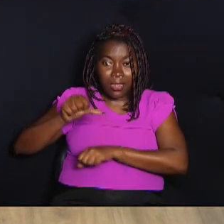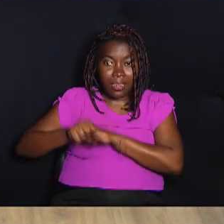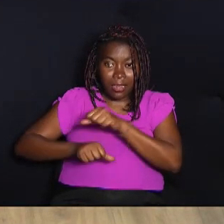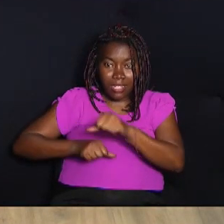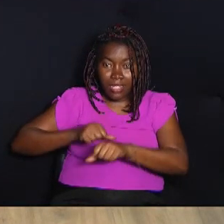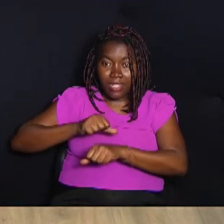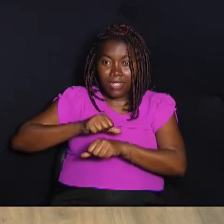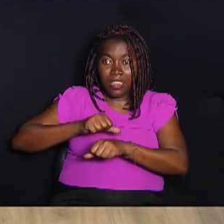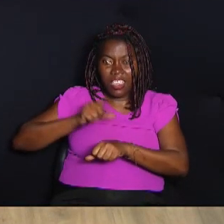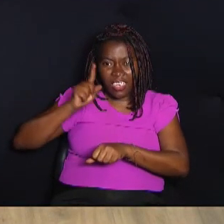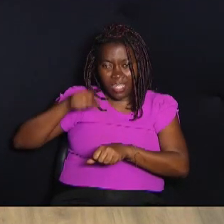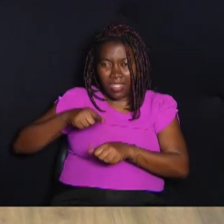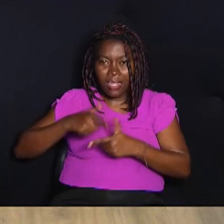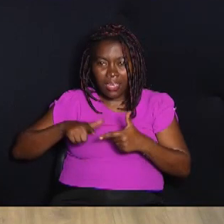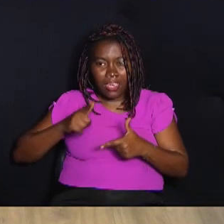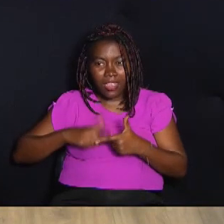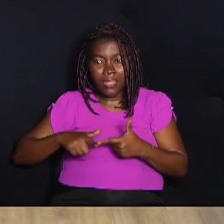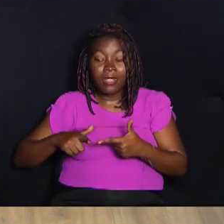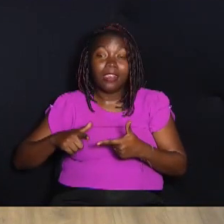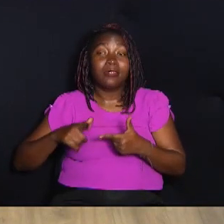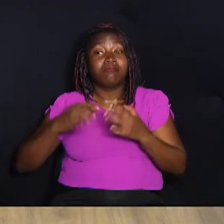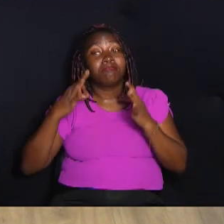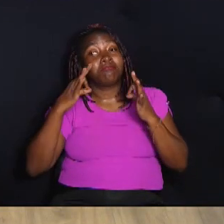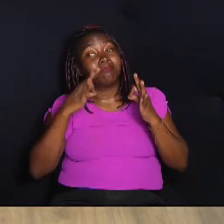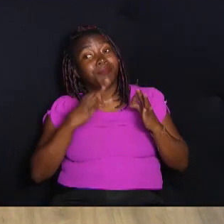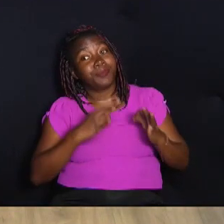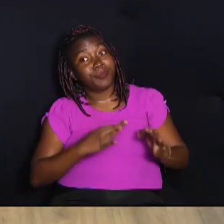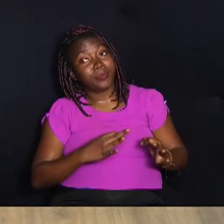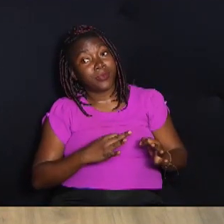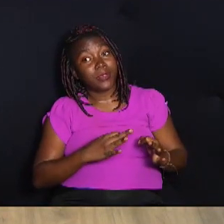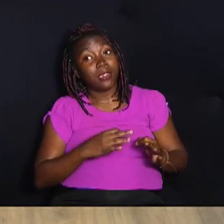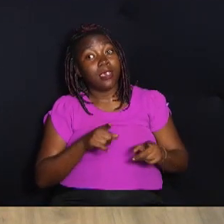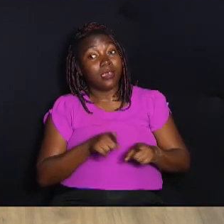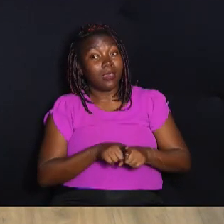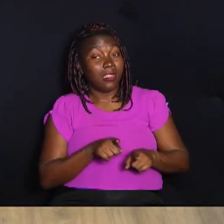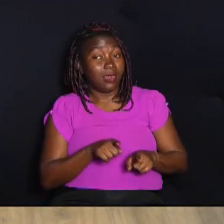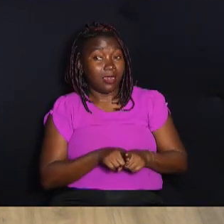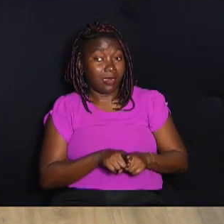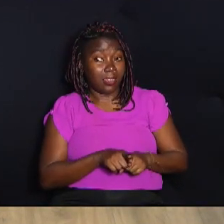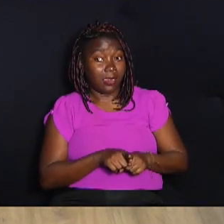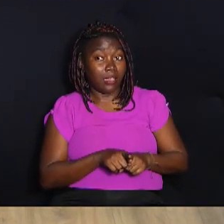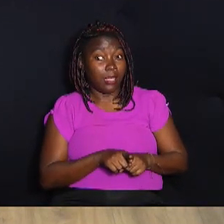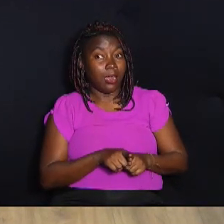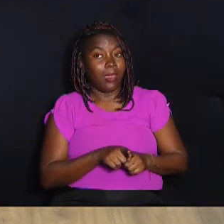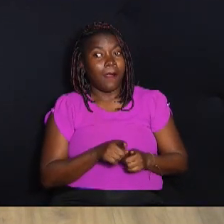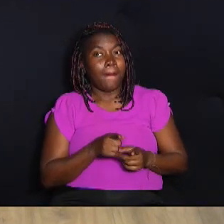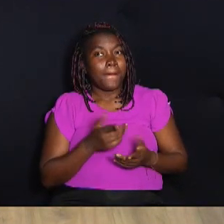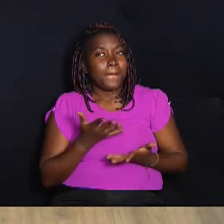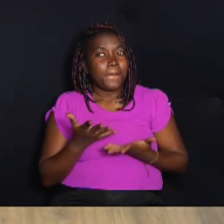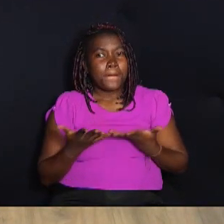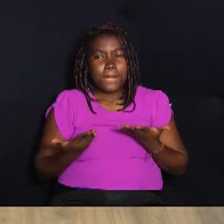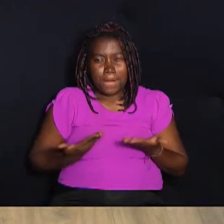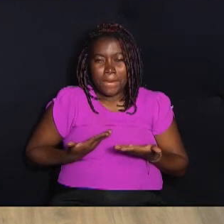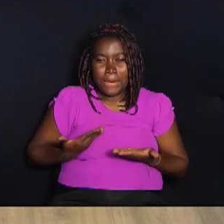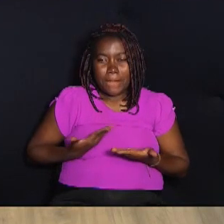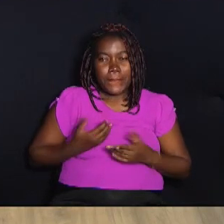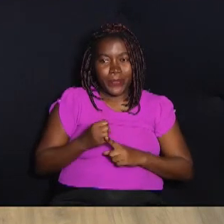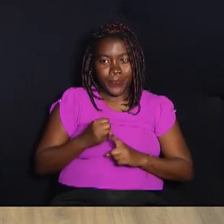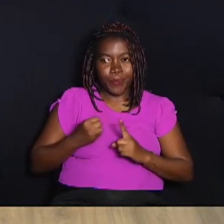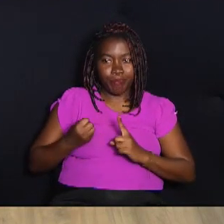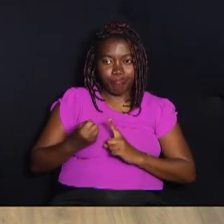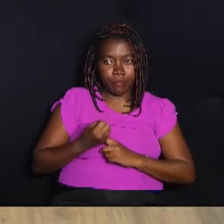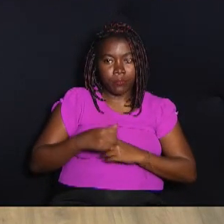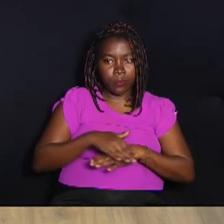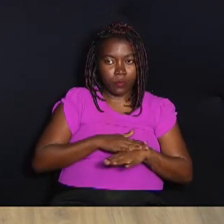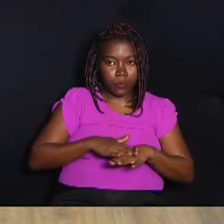problema? Com certeza, e assim, né? Essa fraternidade social,